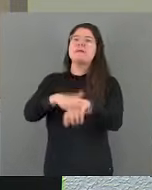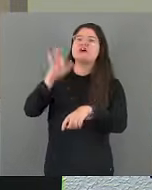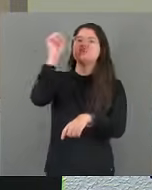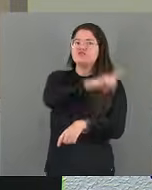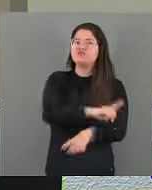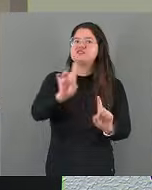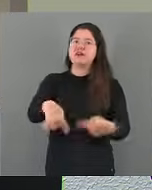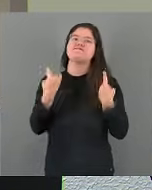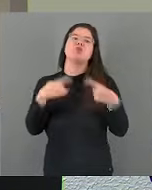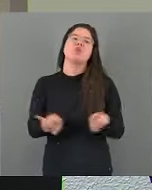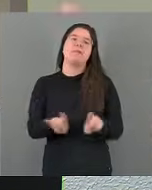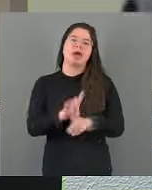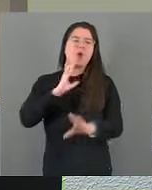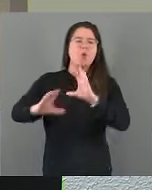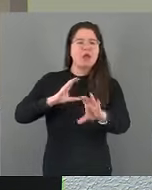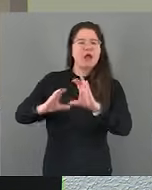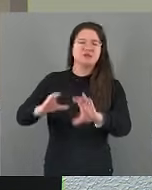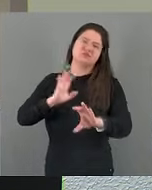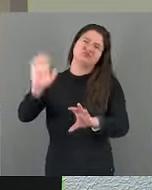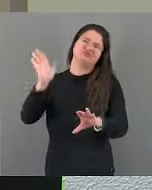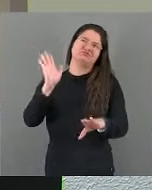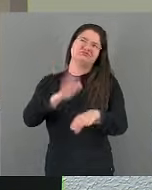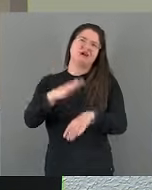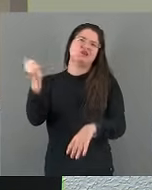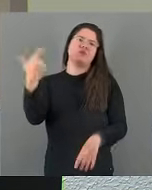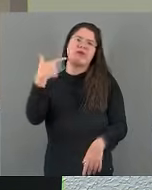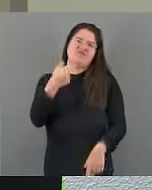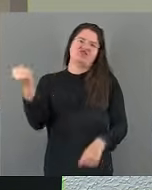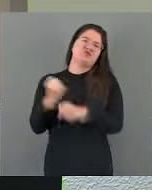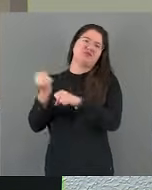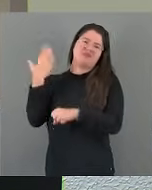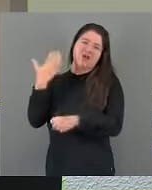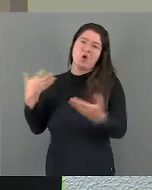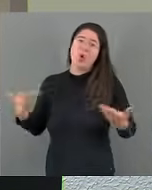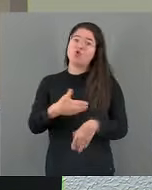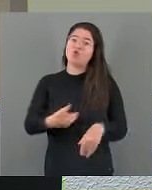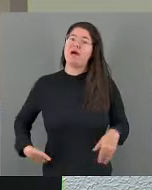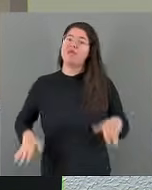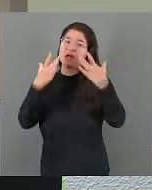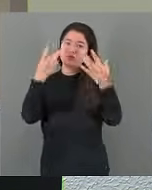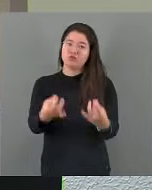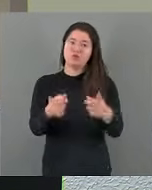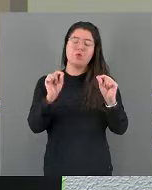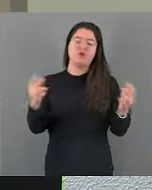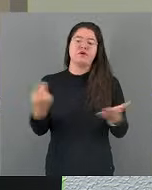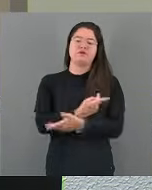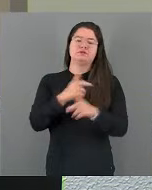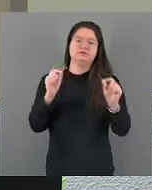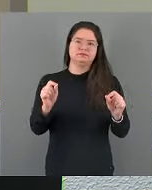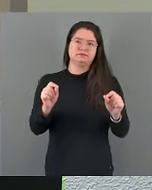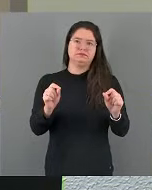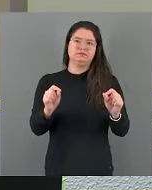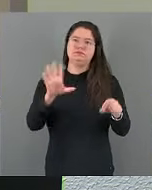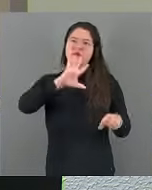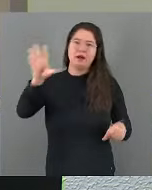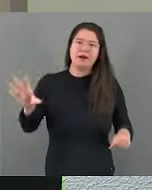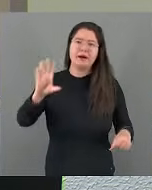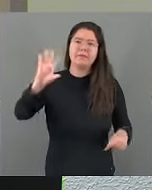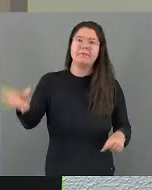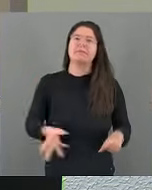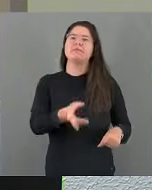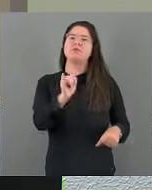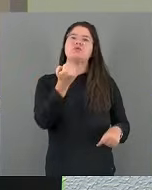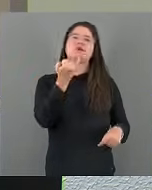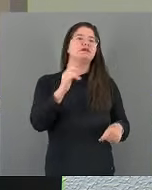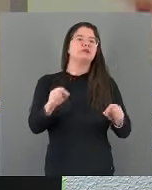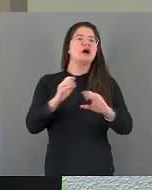e desafiador essa comunicação do que já foi há 20 anos atrás. Hoje o Estado está atento a isso. E o que acaba sendo feito é você aproveitar dessa